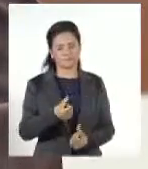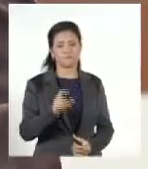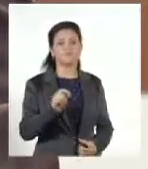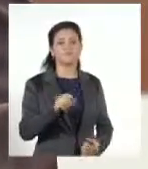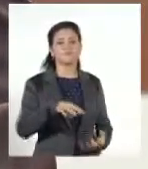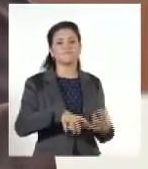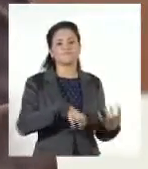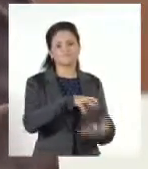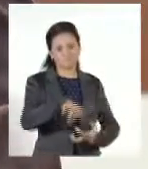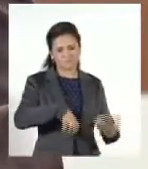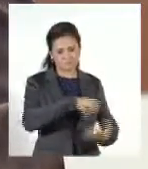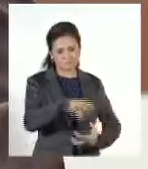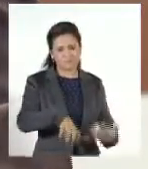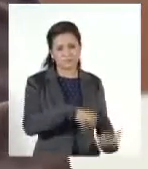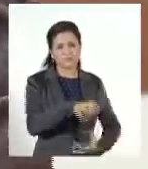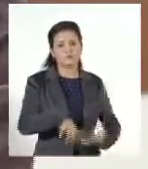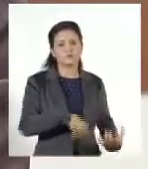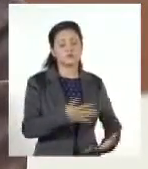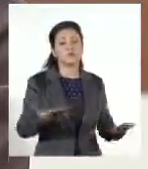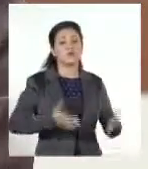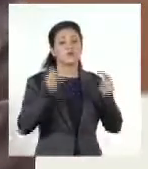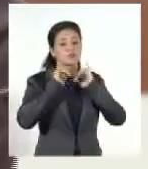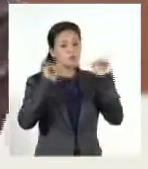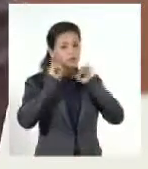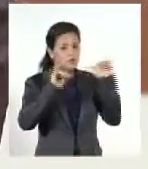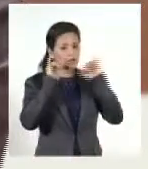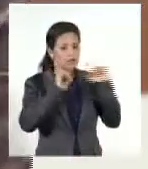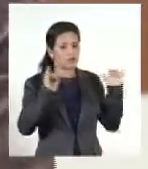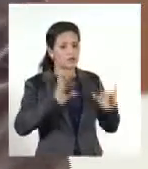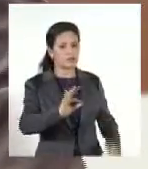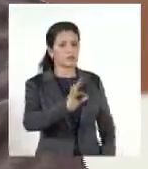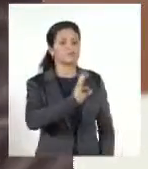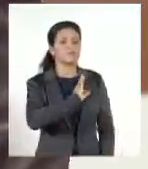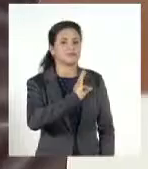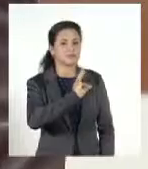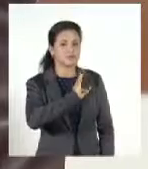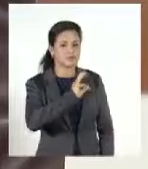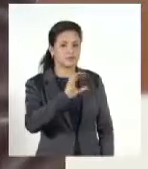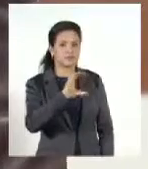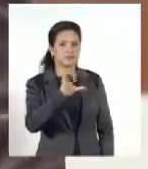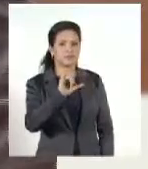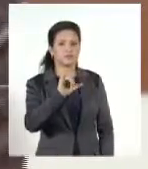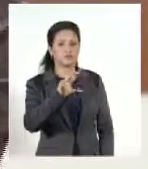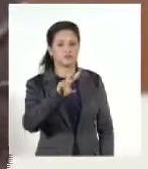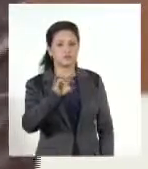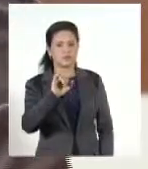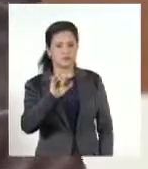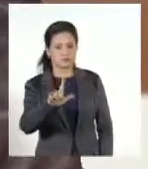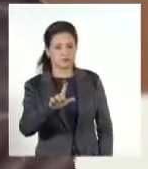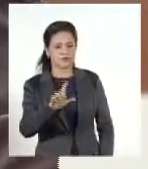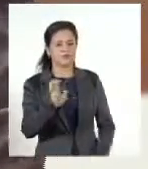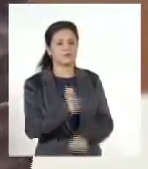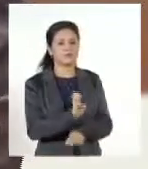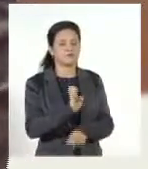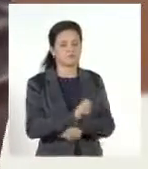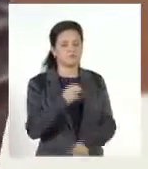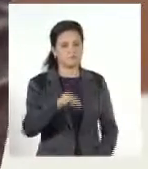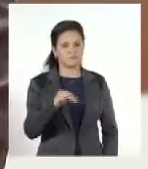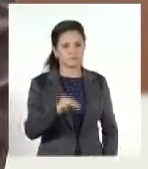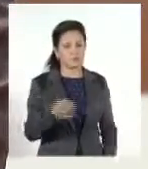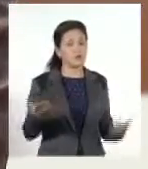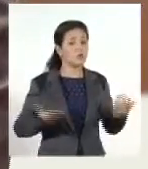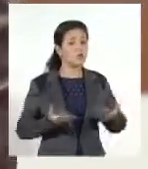pelos policiais civis do Estado do Maranhão. Na tarde de hoje, eu fiz uma visita ao sindicato, ao movimento de